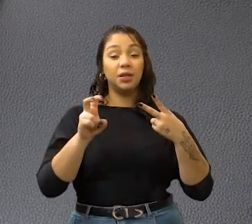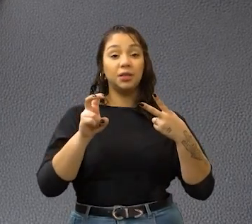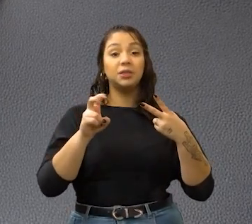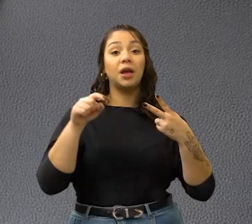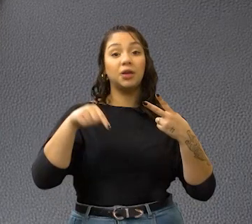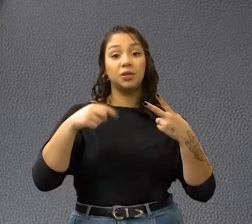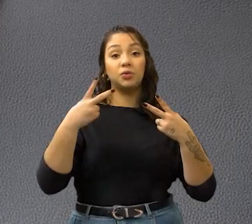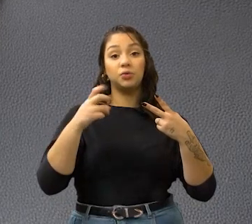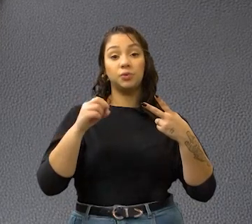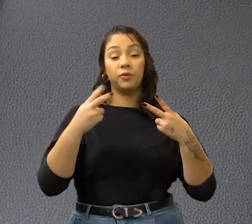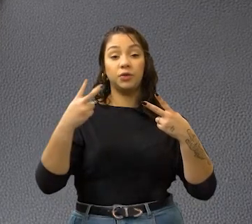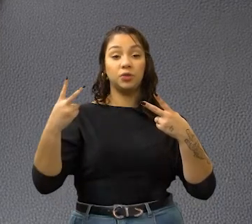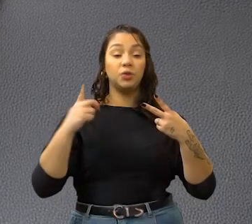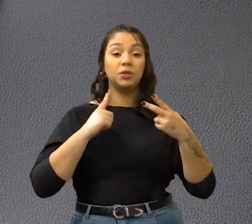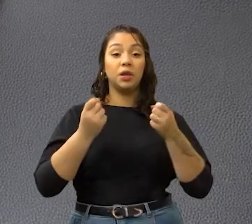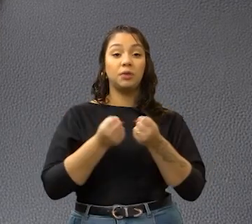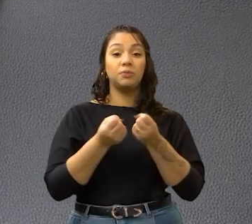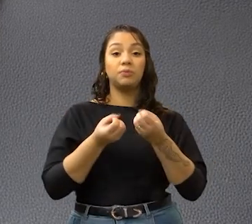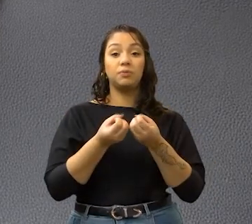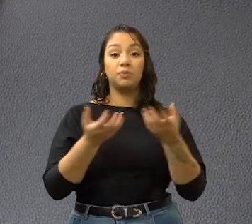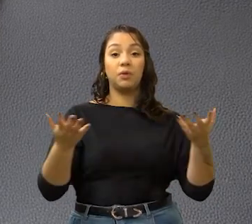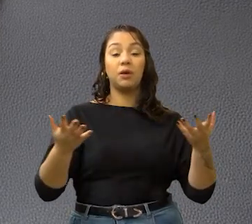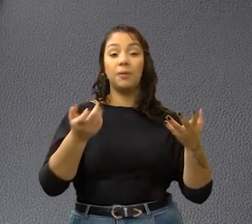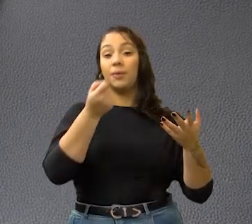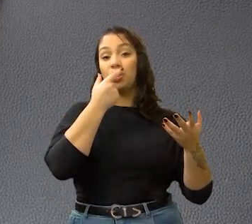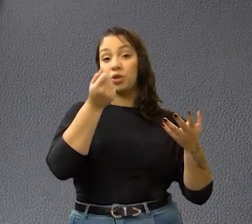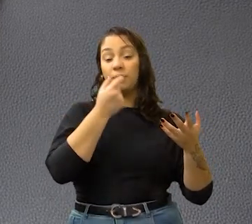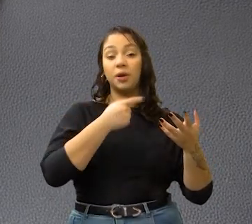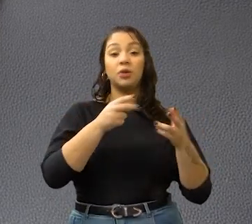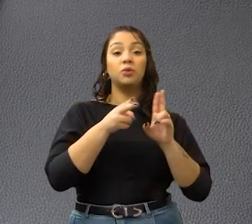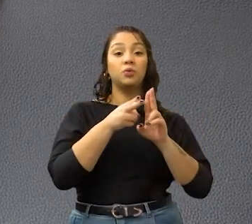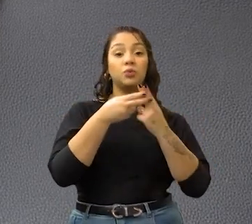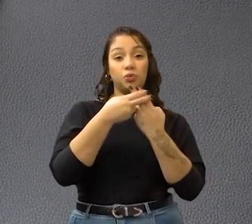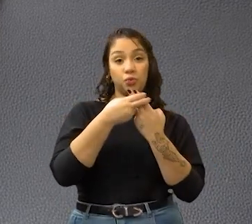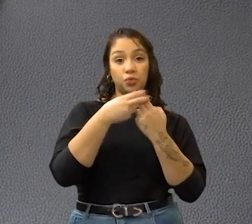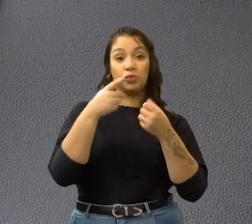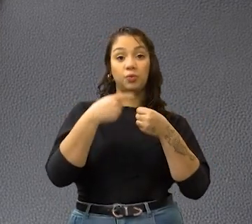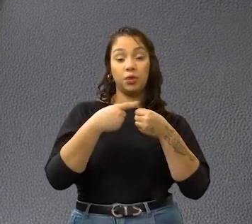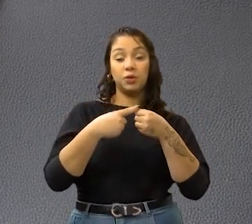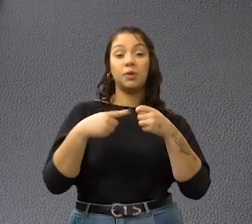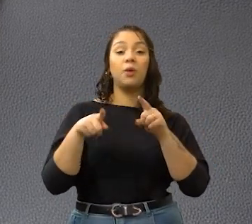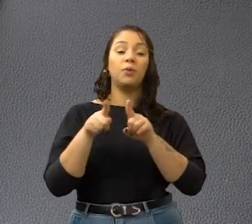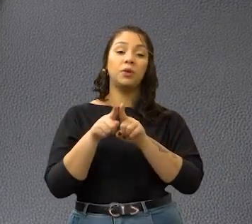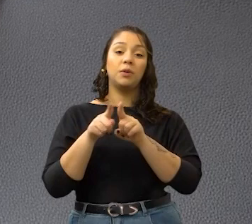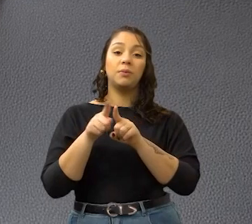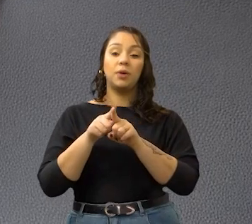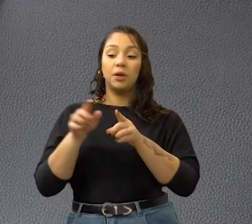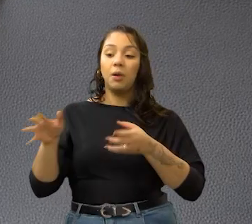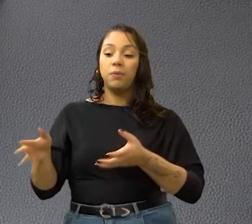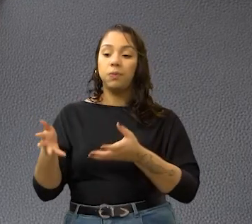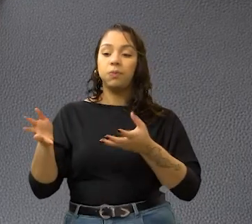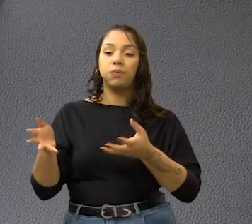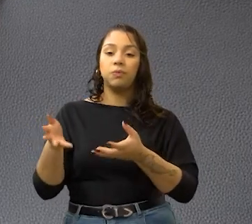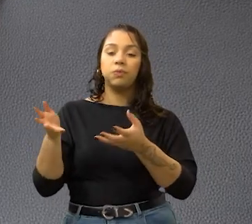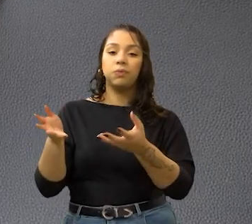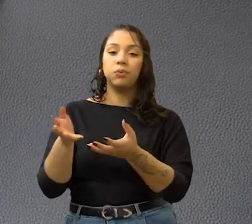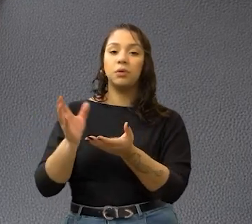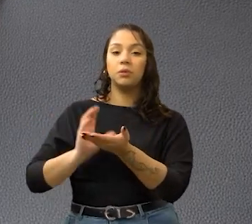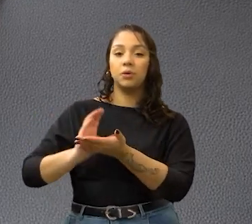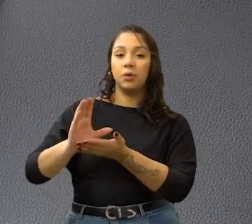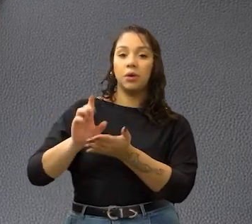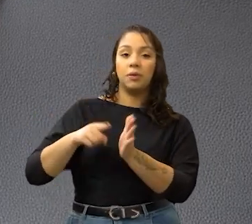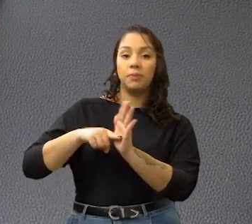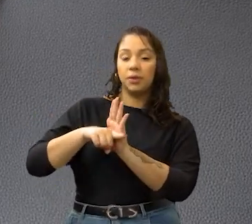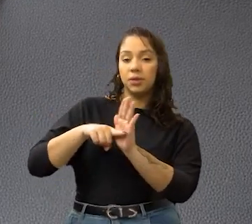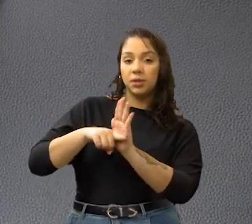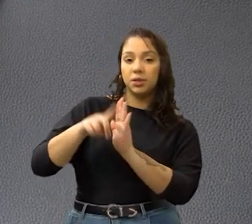2022, que é um sobre a distribuição de medicamentos no SUS municipal, e o outro sobre fomento à pesquisa,